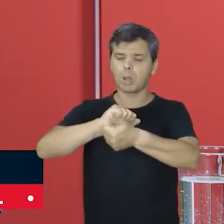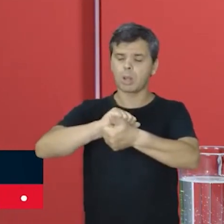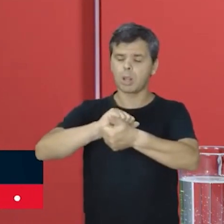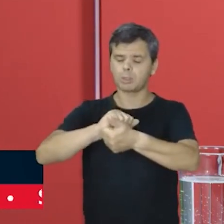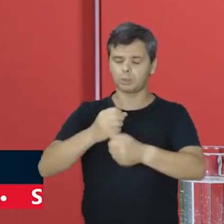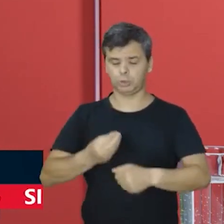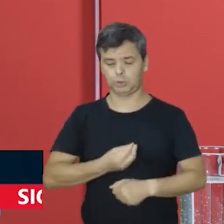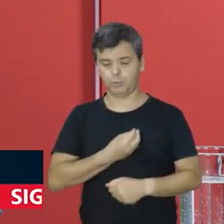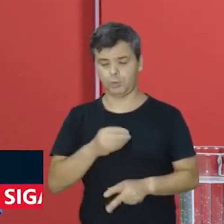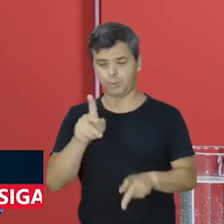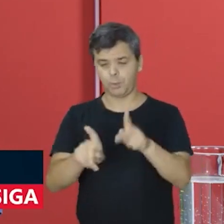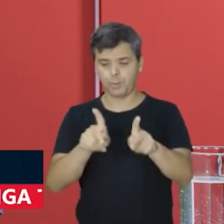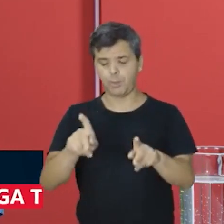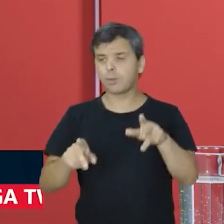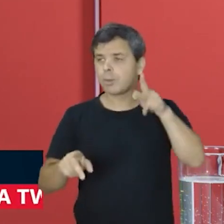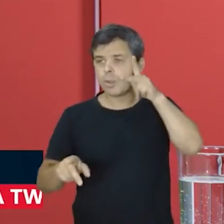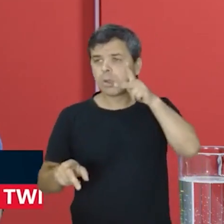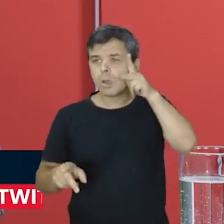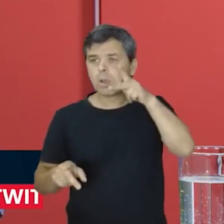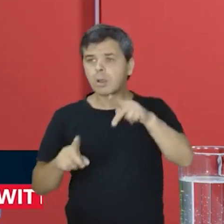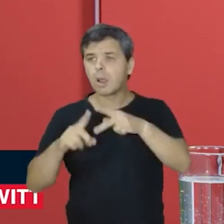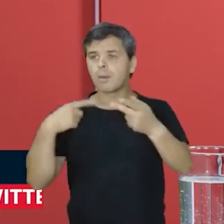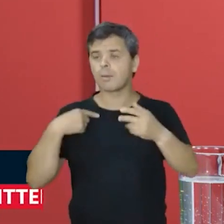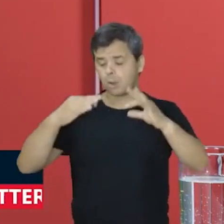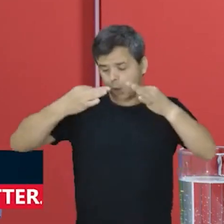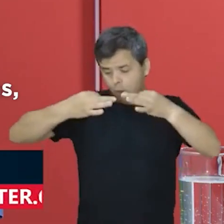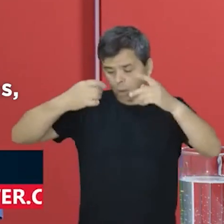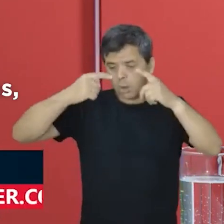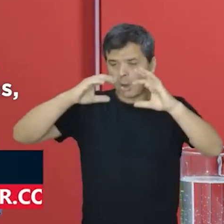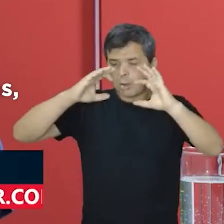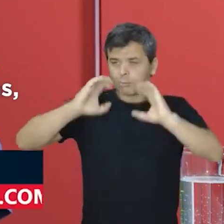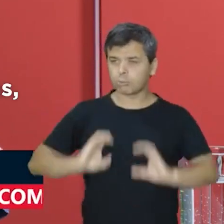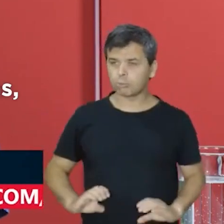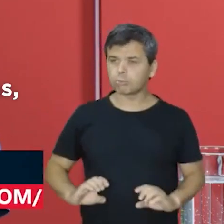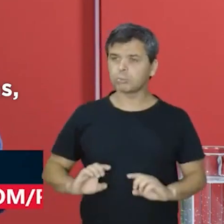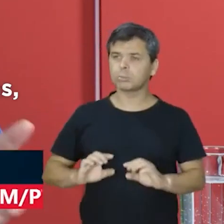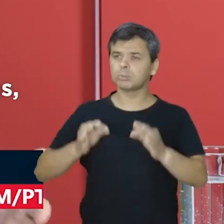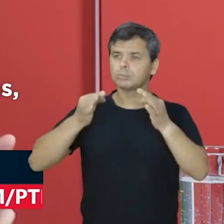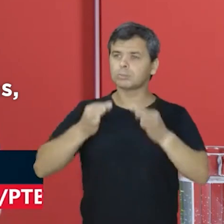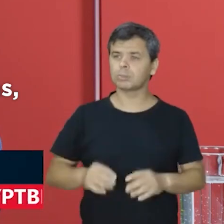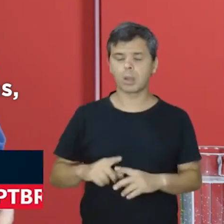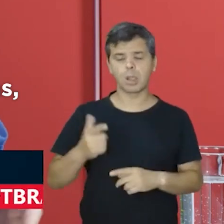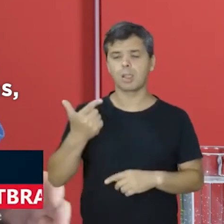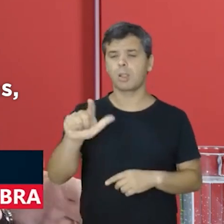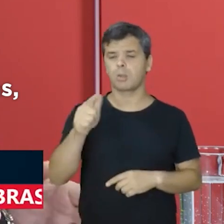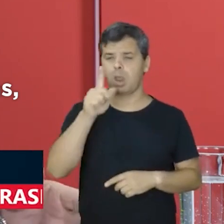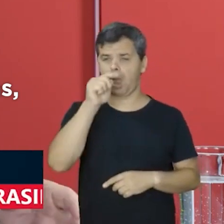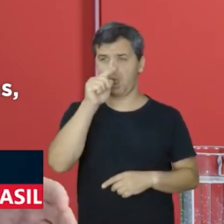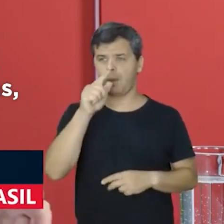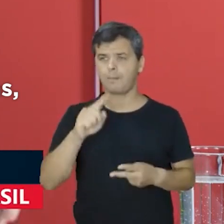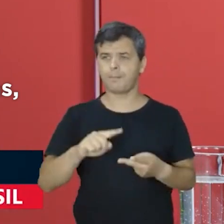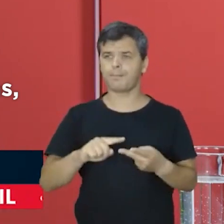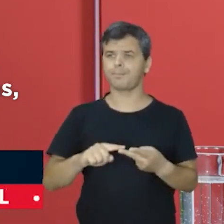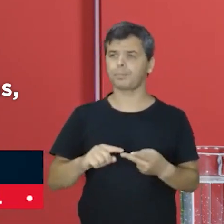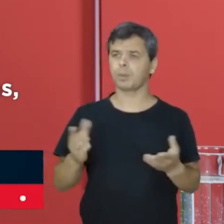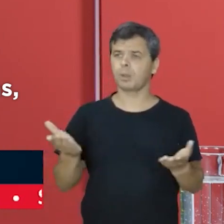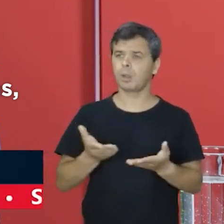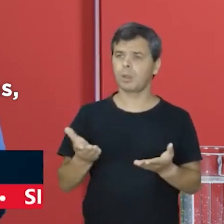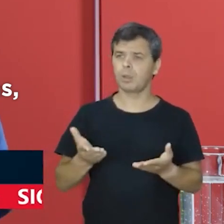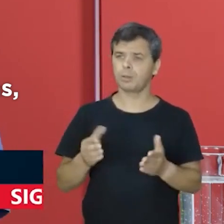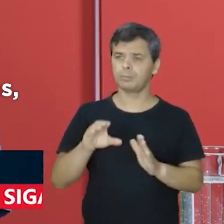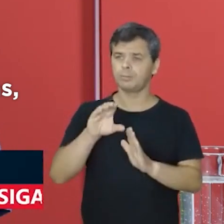para a população, e a dignidade do povo que muitas vezes não tem água e agora com